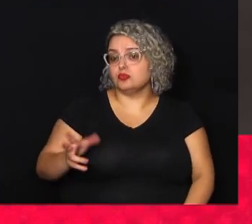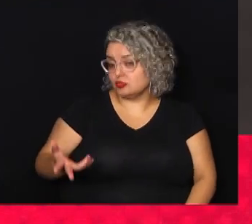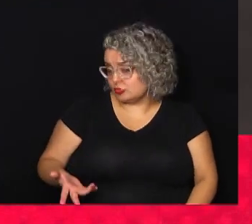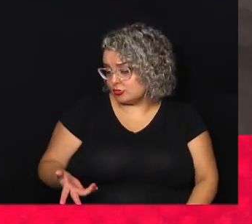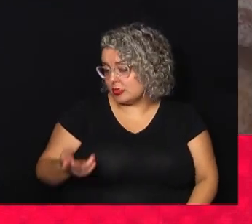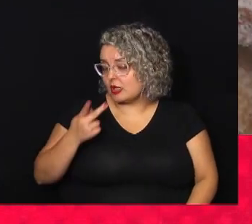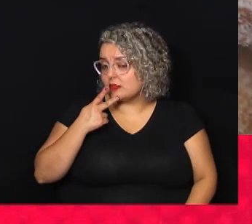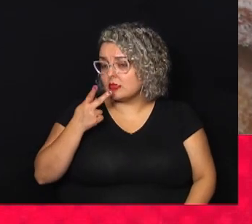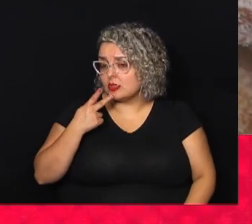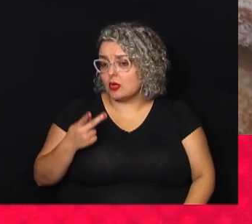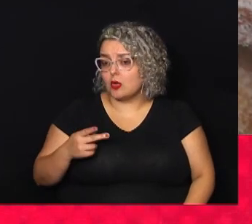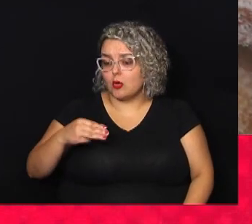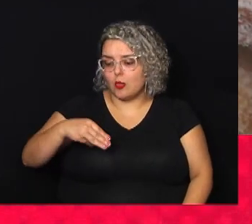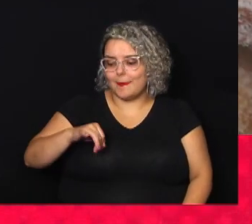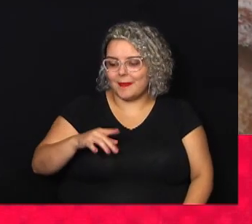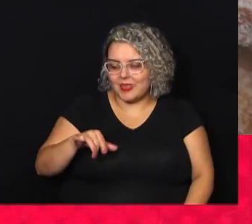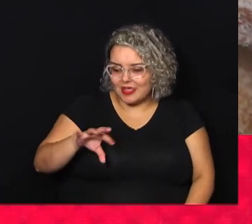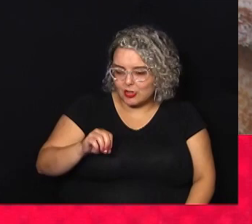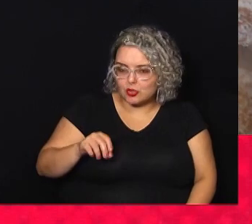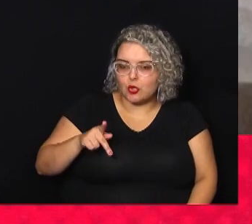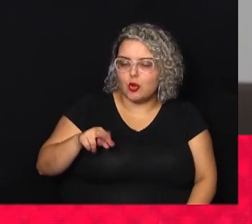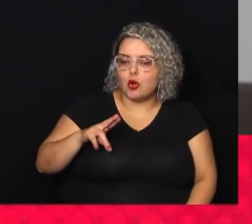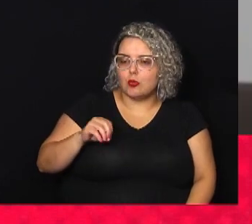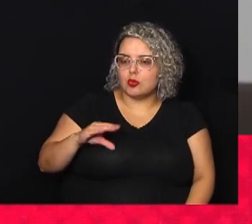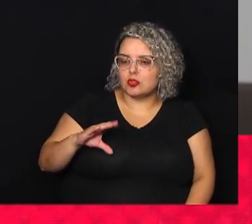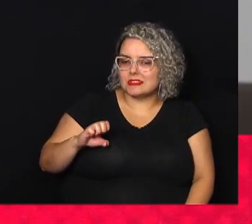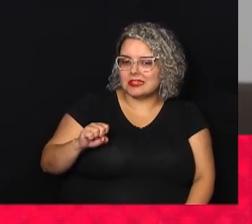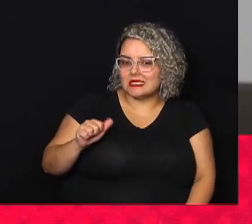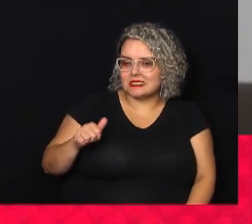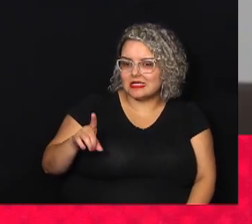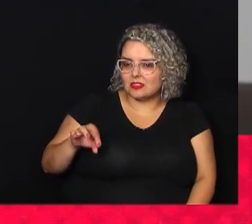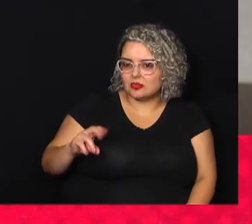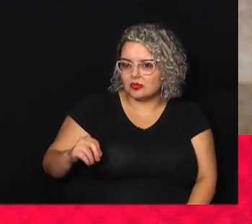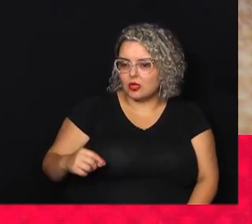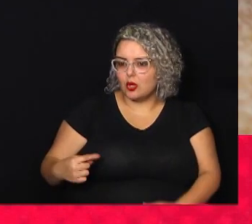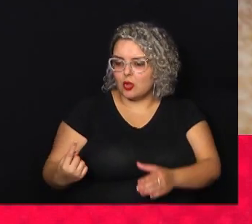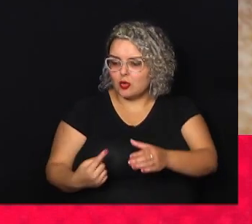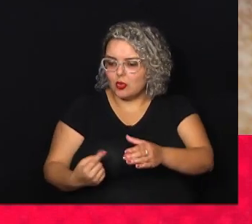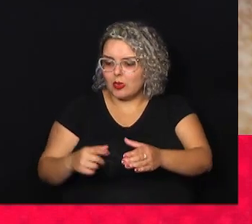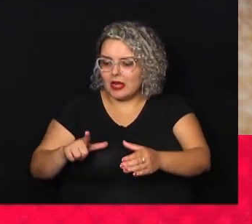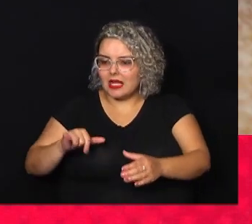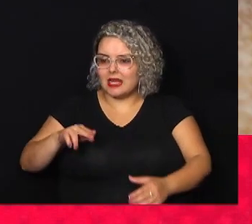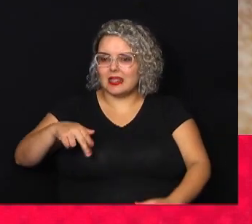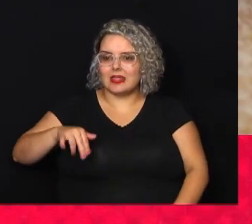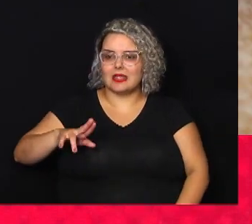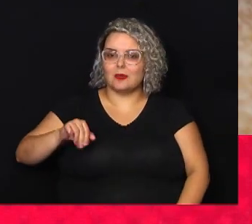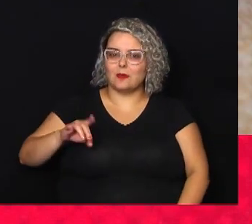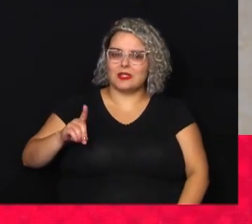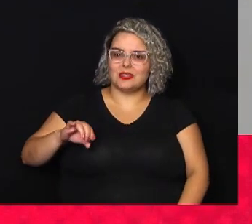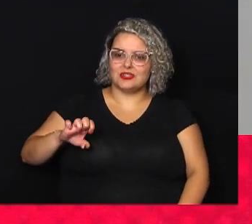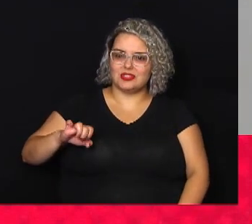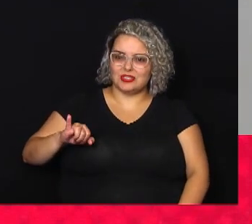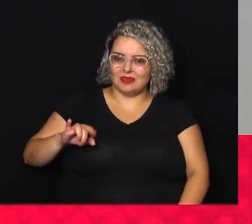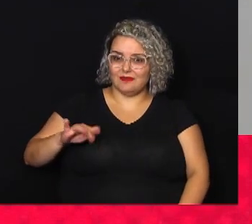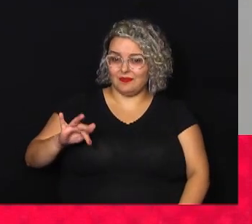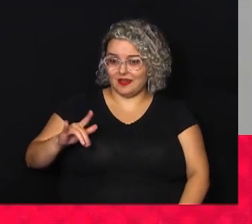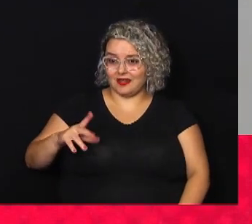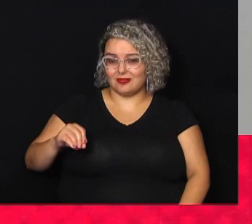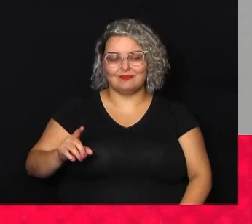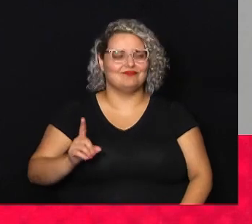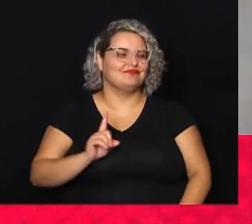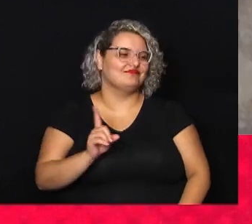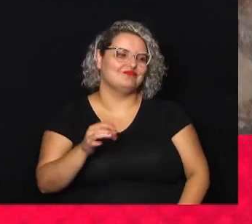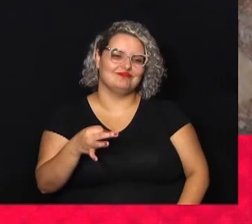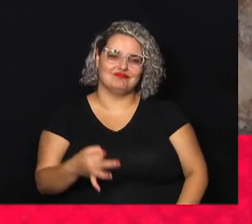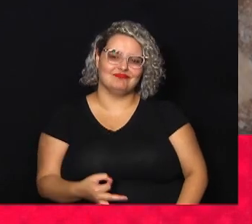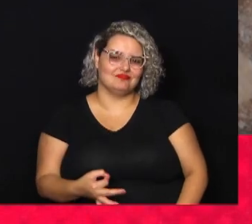gente falou de usar um microprocessador ou um processador. Liquidificador funciona? Não, não vai funcionar.